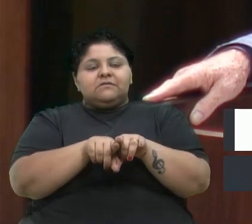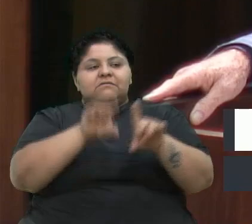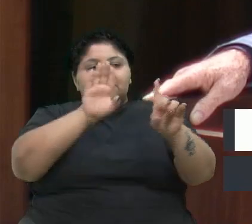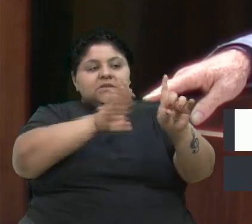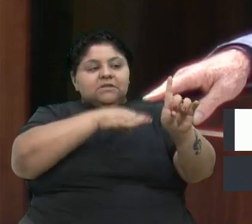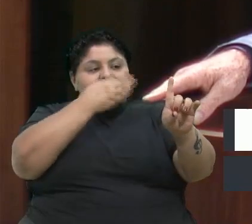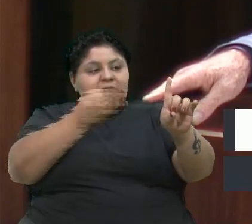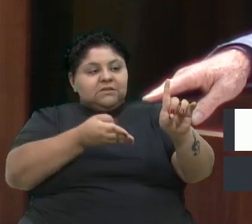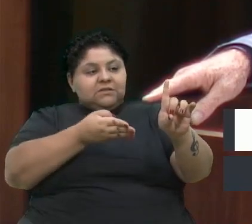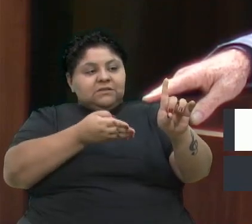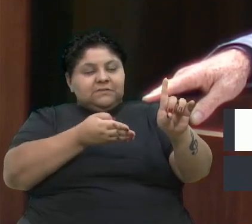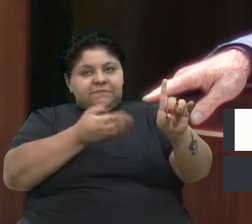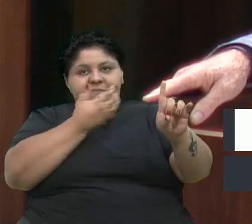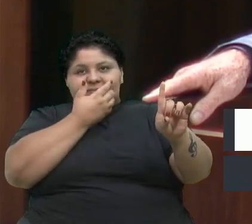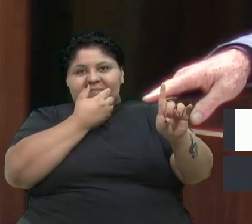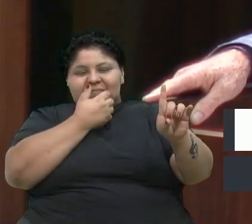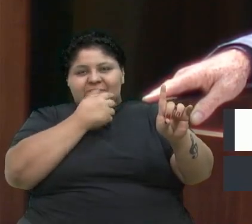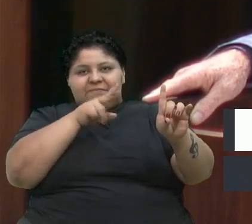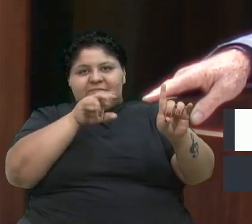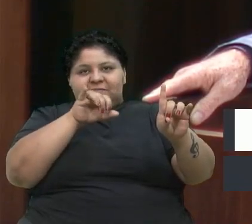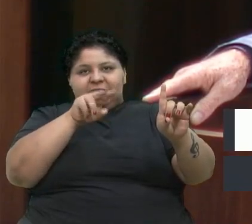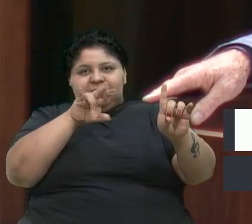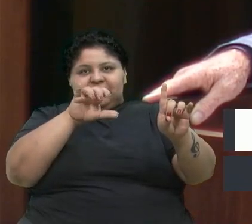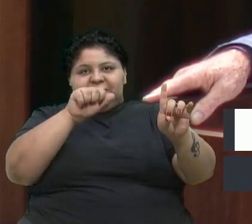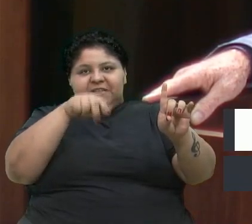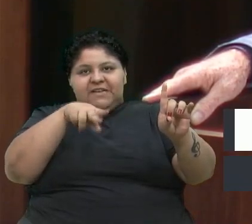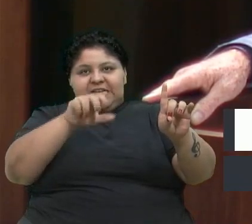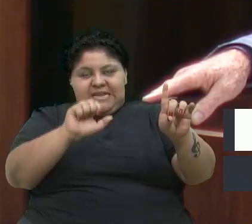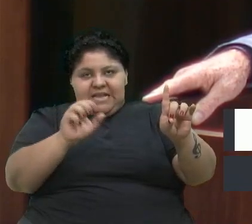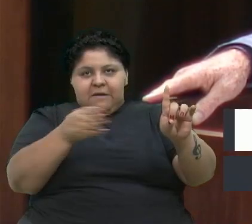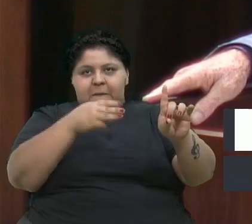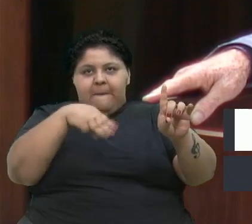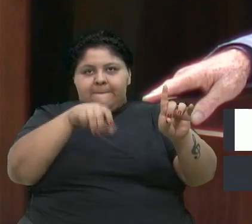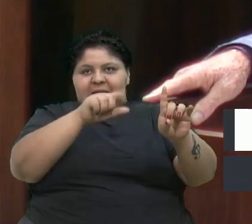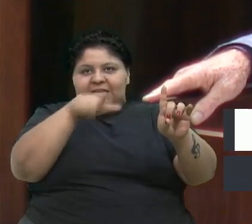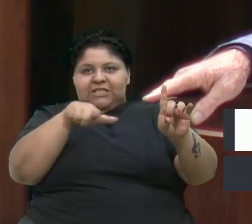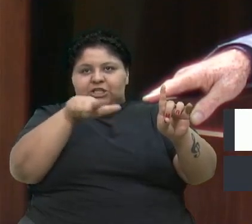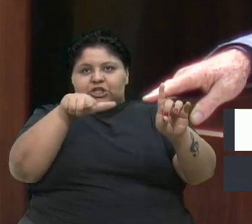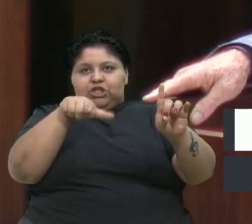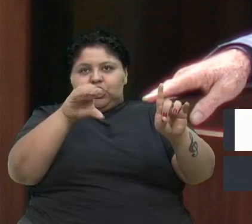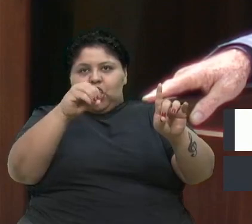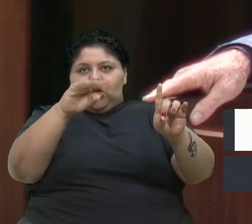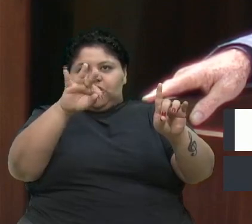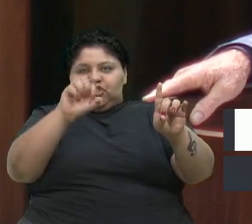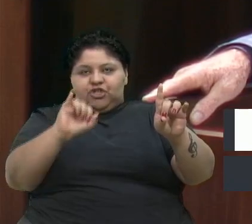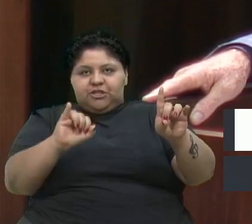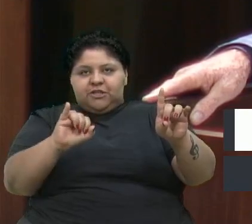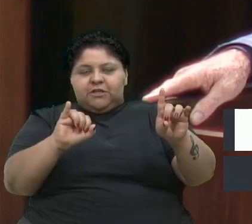homenageada lá a Viviane Mazotti, que ela